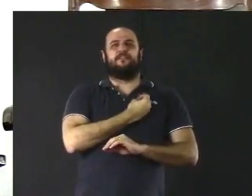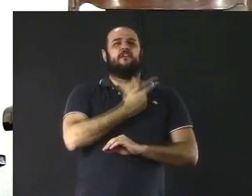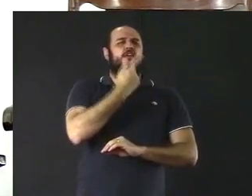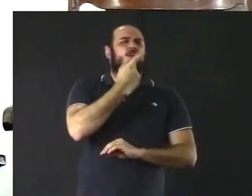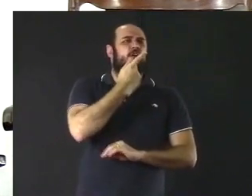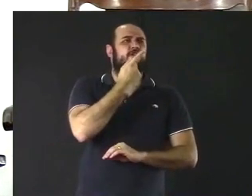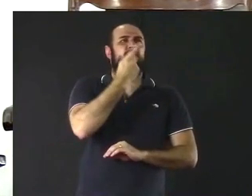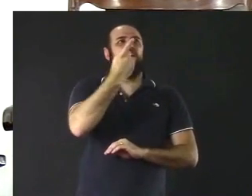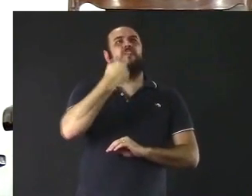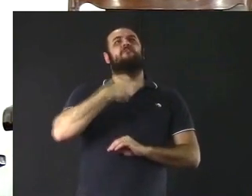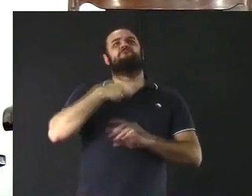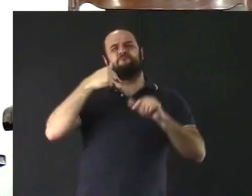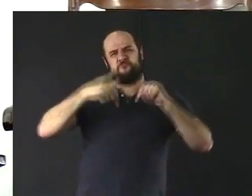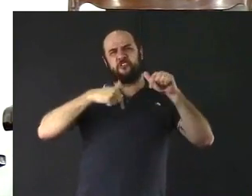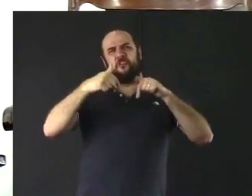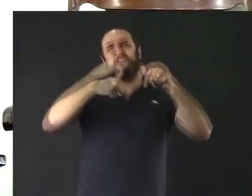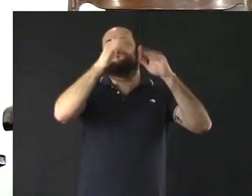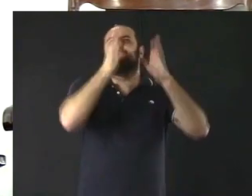combati o bom combate,